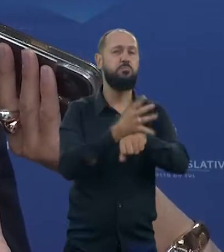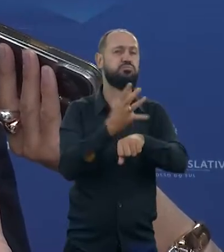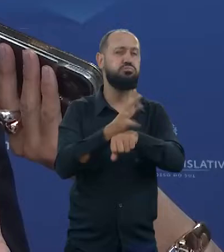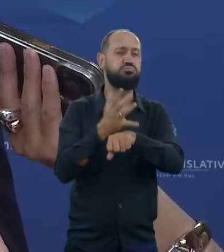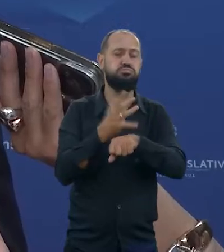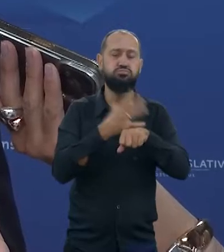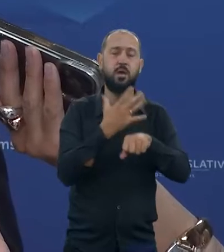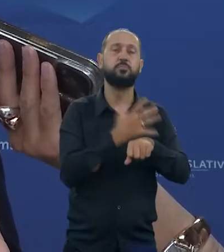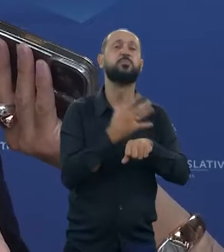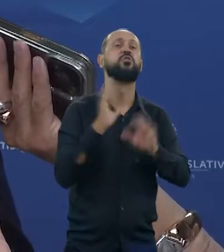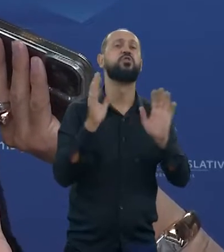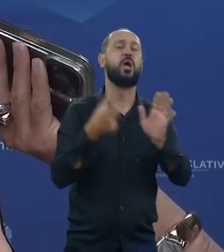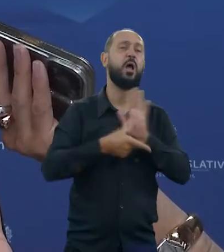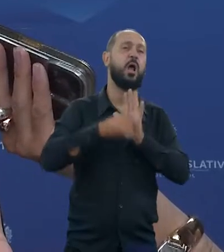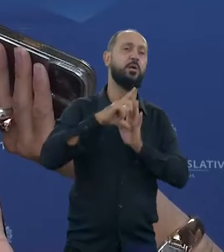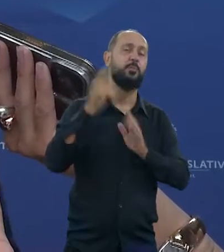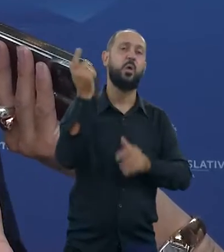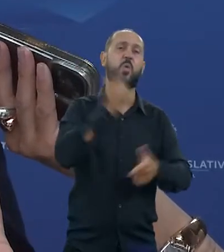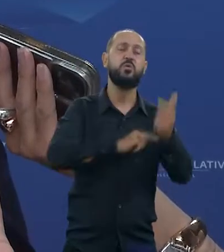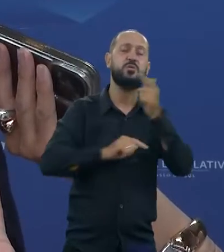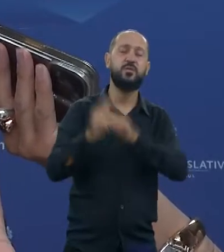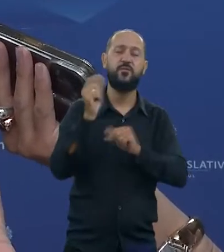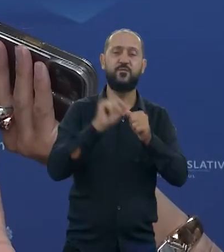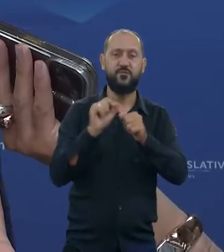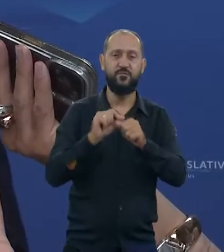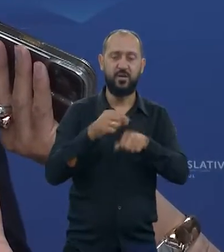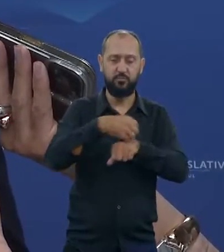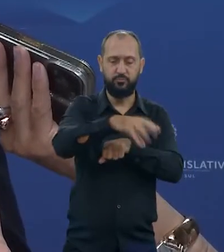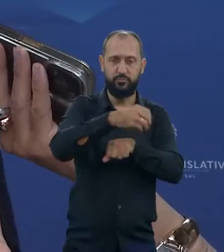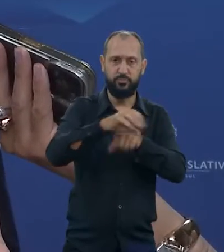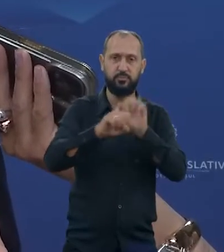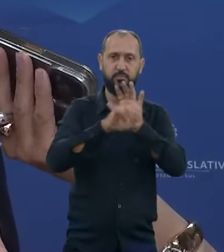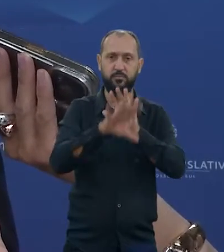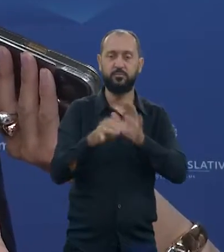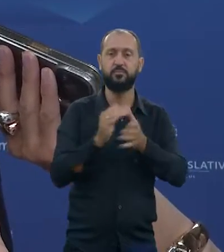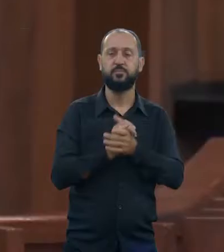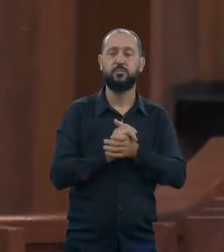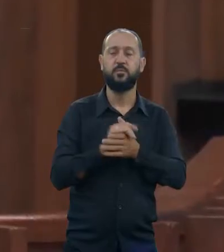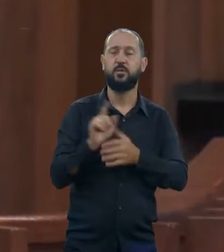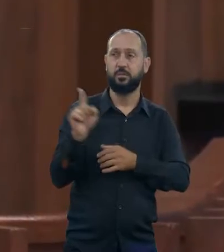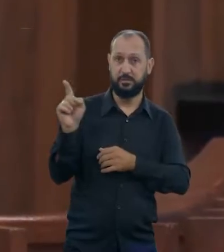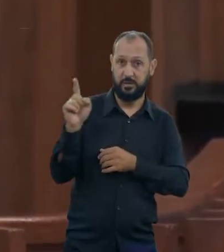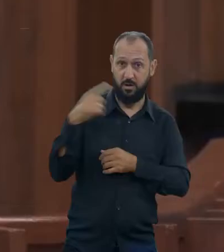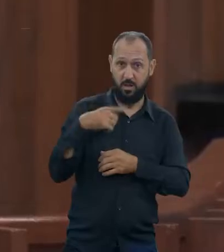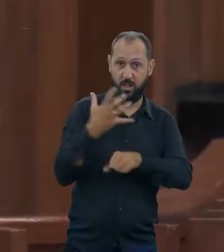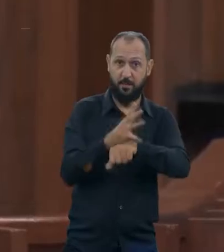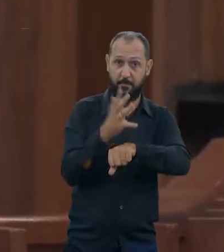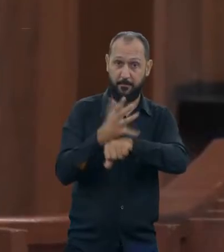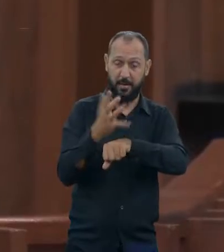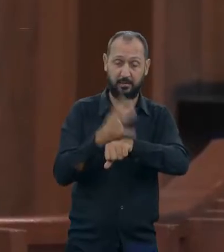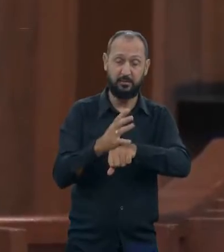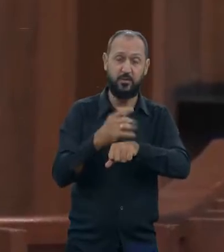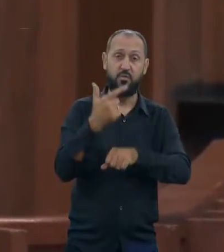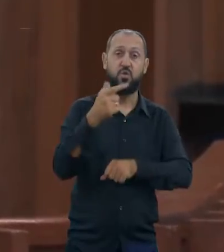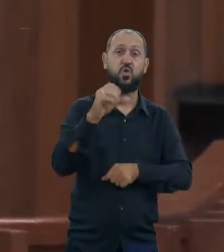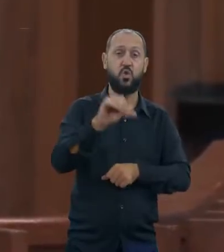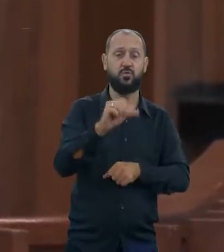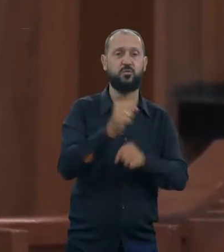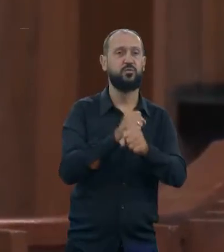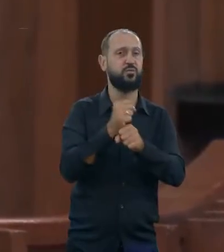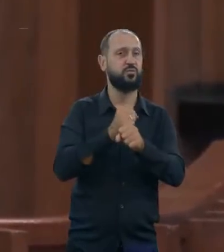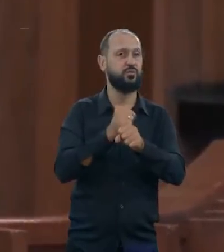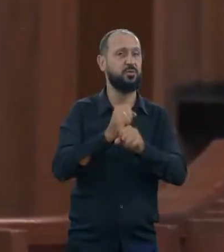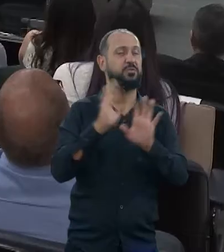eles são treinados, eles recebem um treinamento para poder fazer essa transmissão. Celso Moreiro Fernandes é praticante da